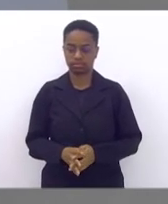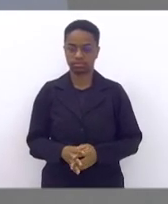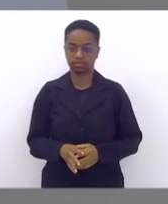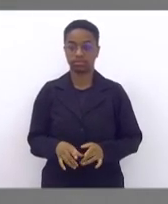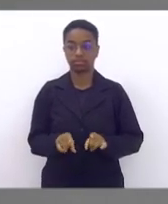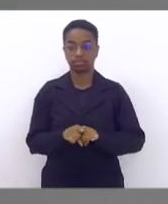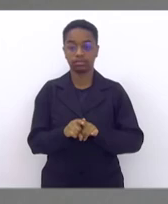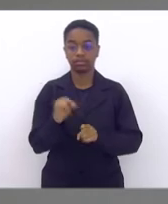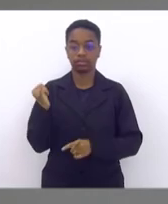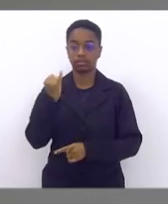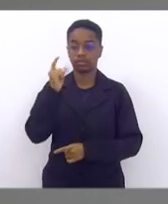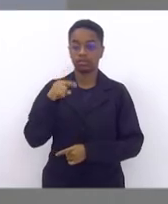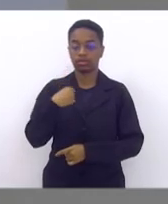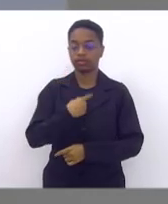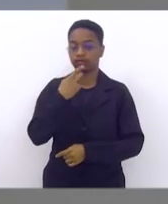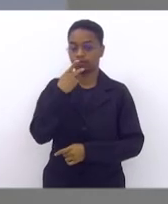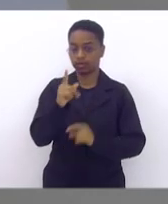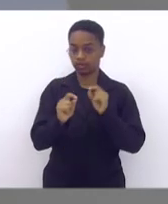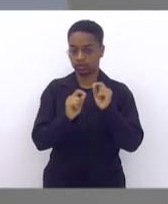importante dizer o seguinte: